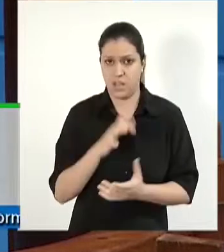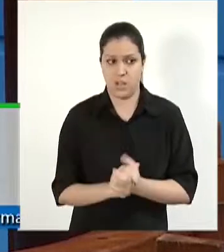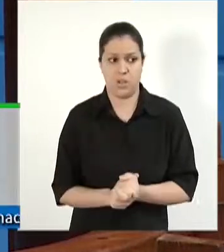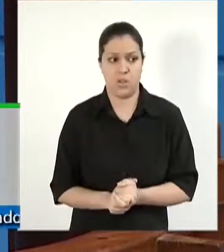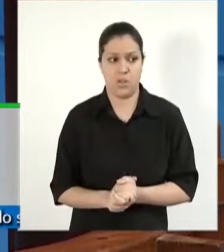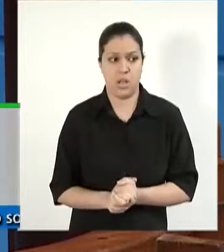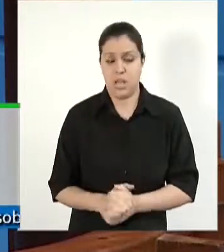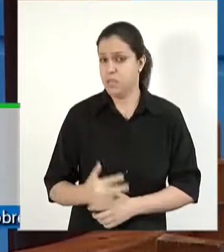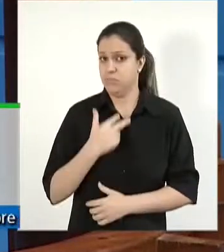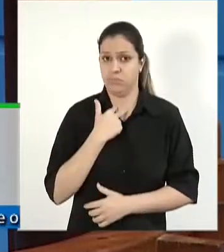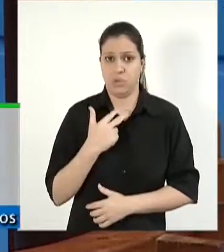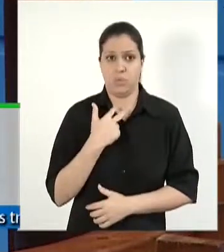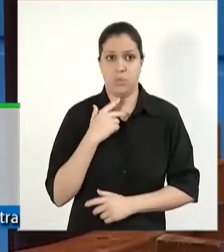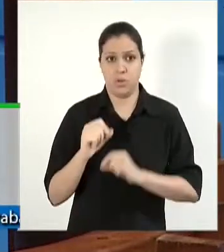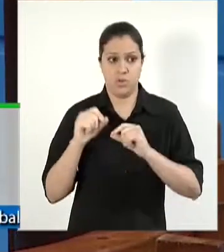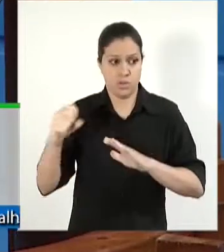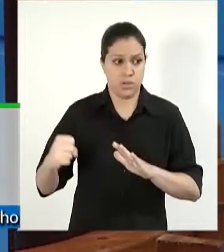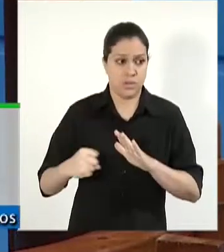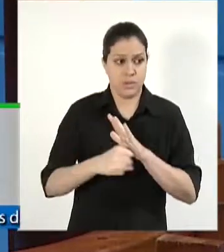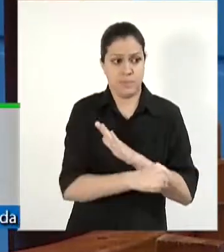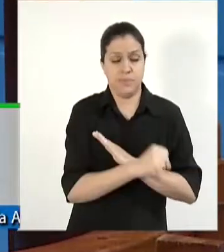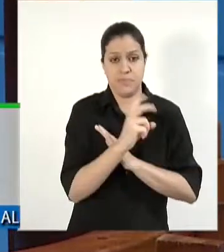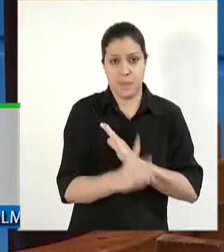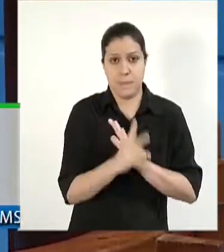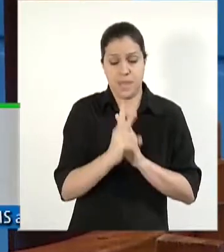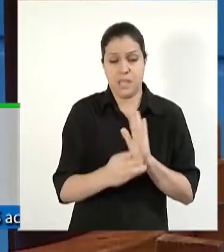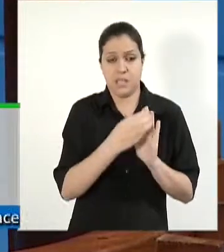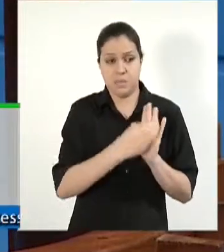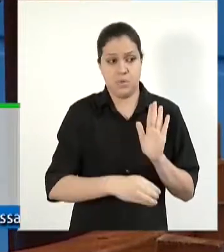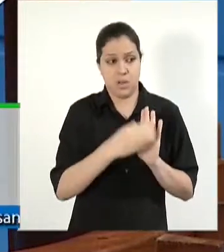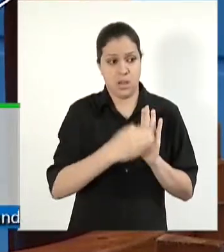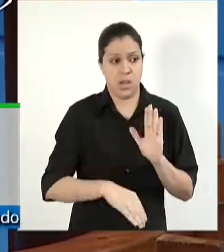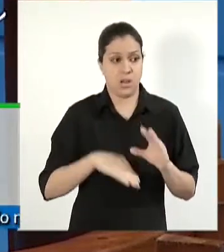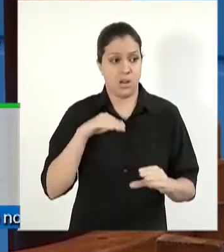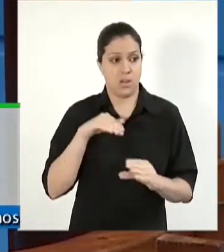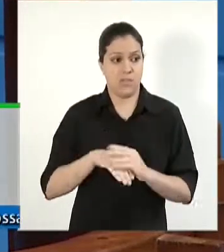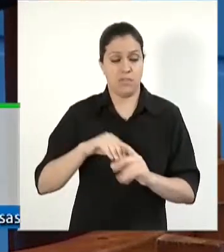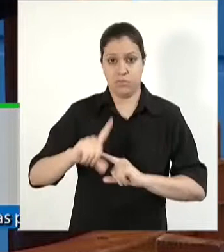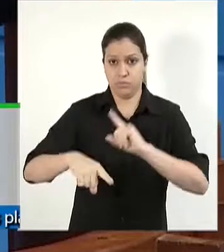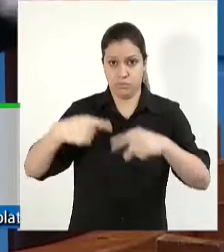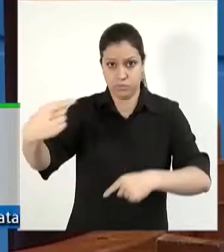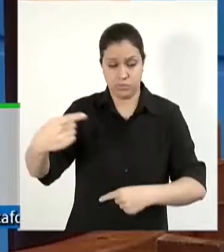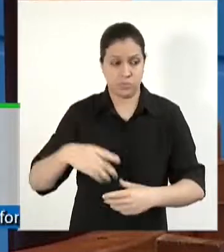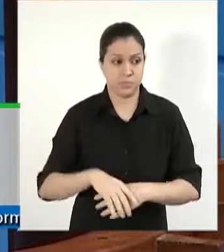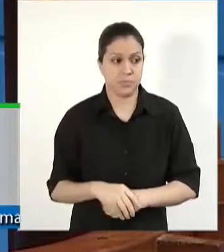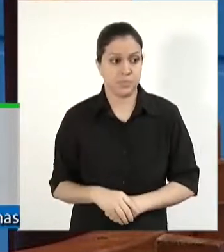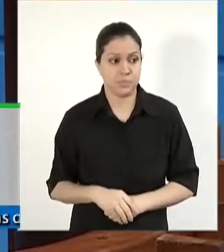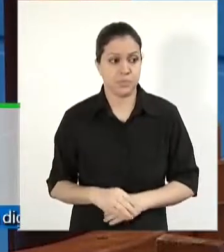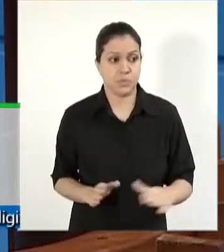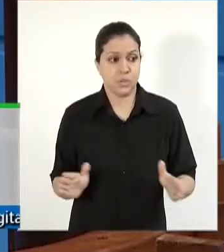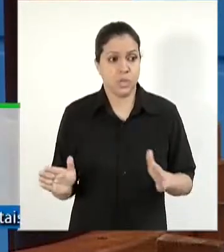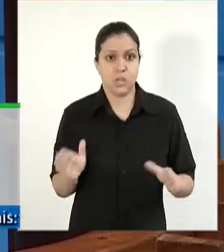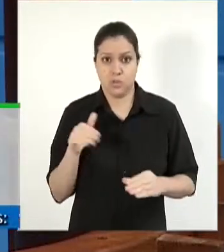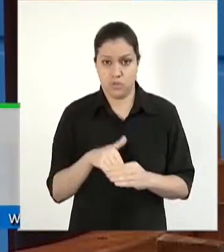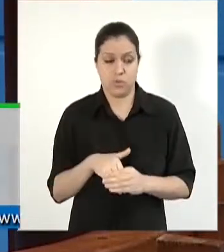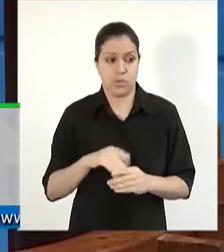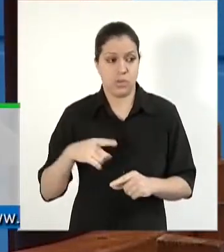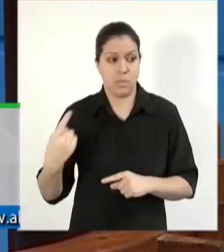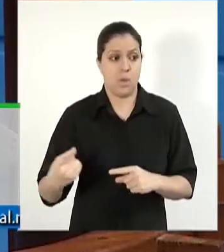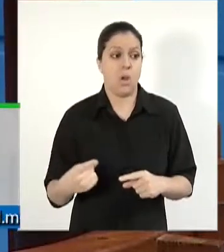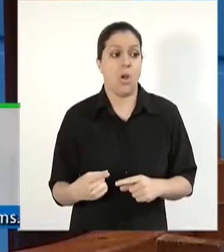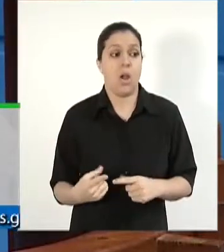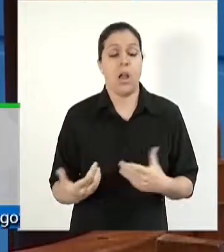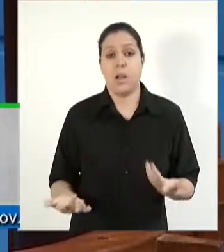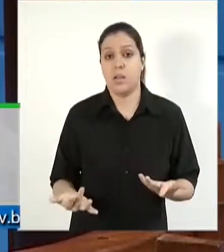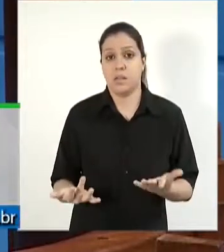vedada a recondução para o mesmo cargo na eleição imediatamente subsequente. Ou seja, a Câmara